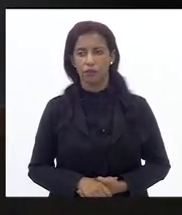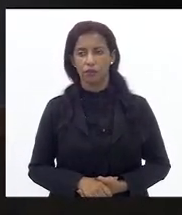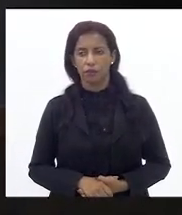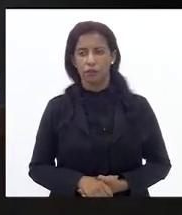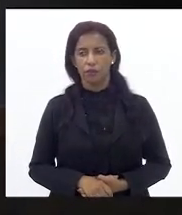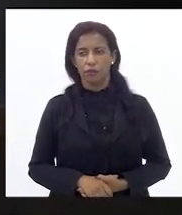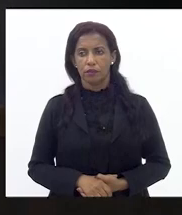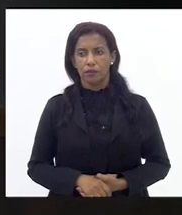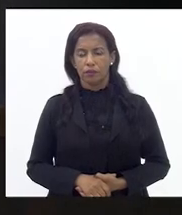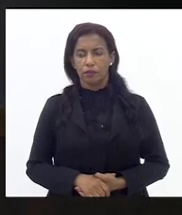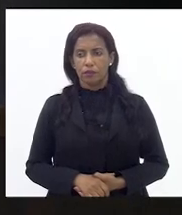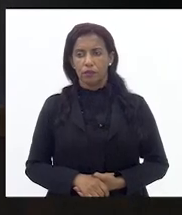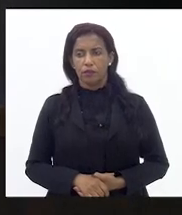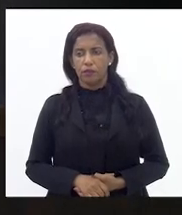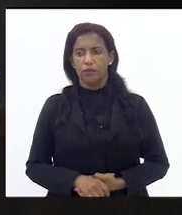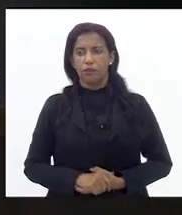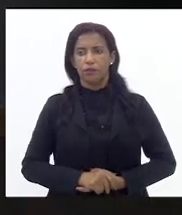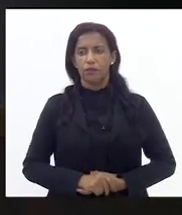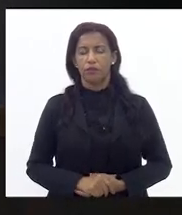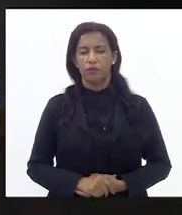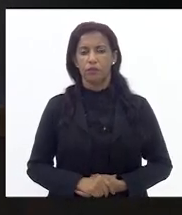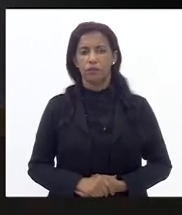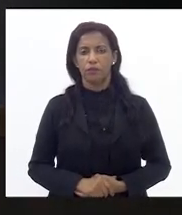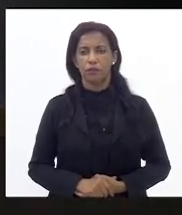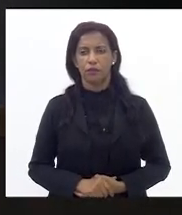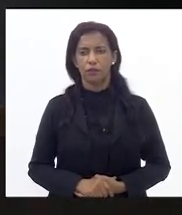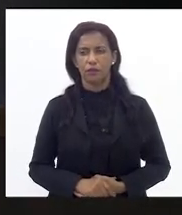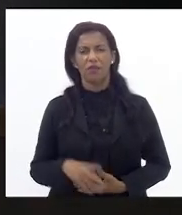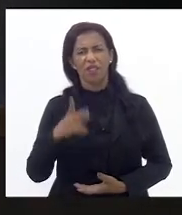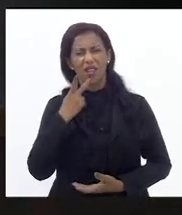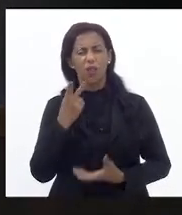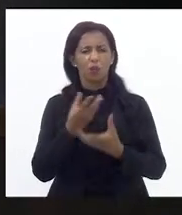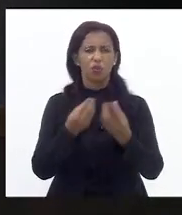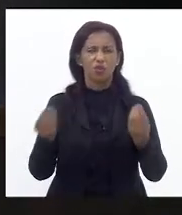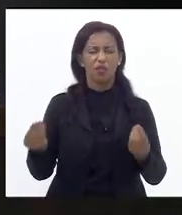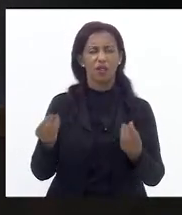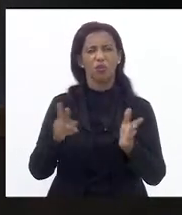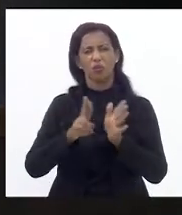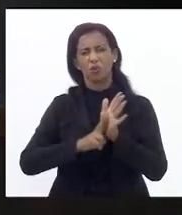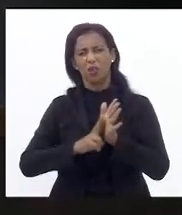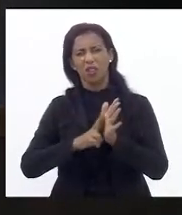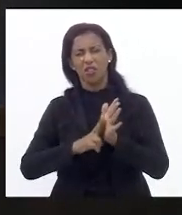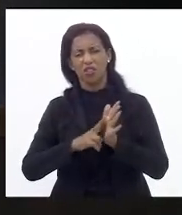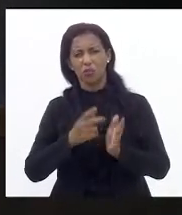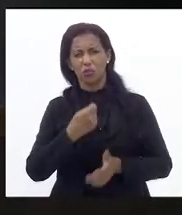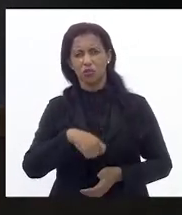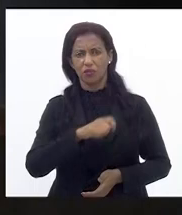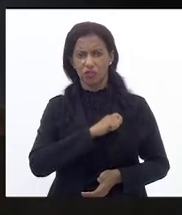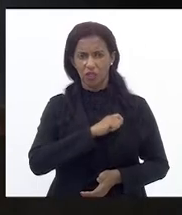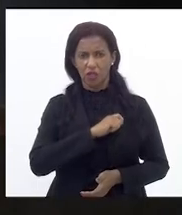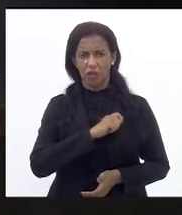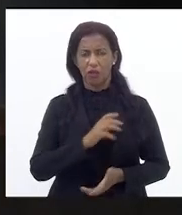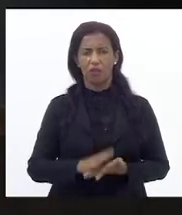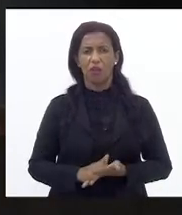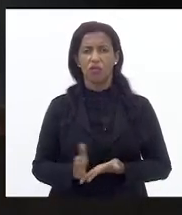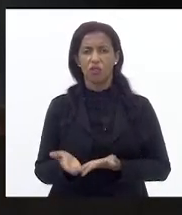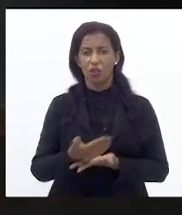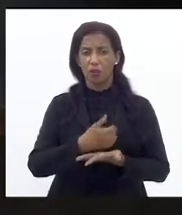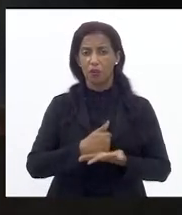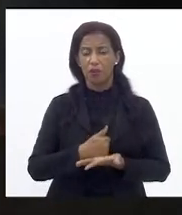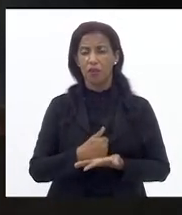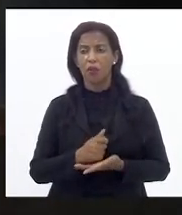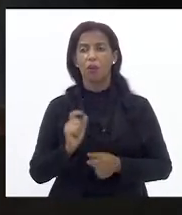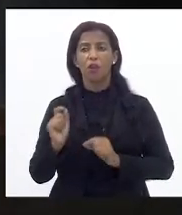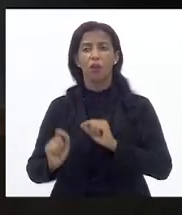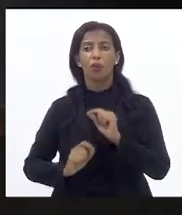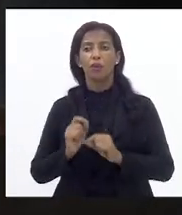eu podia falar muito sobre Regime de recuperação modalidade de um regime de recuperação nada mais é do que